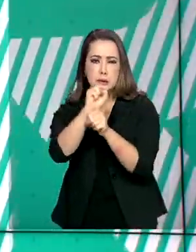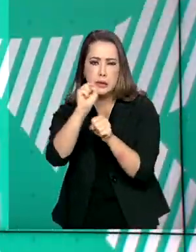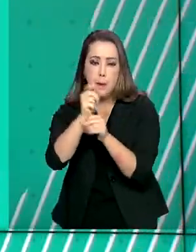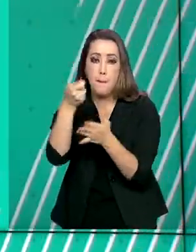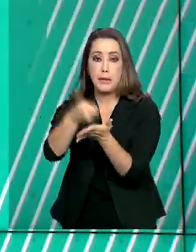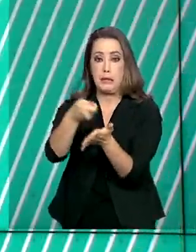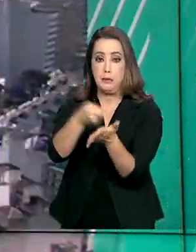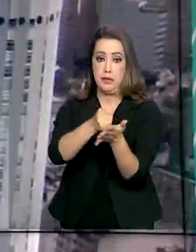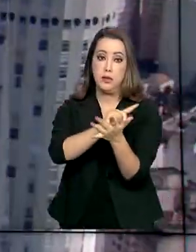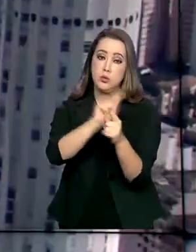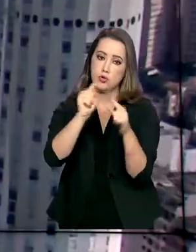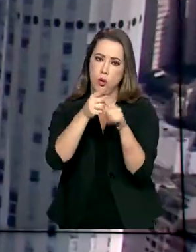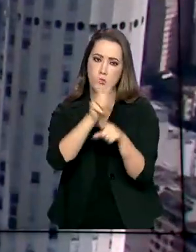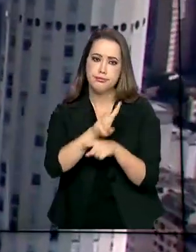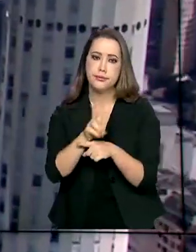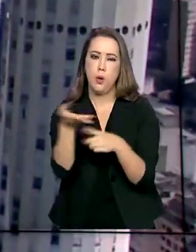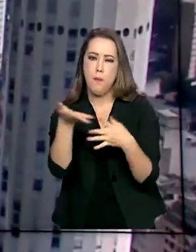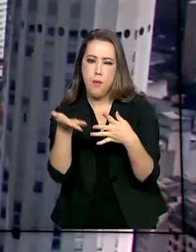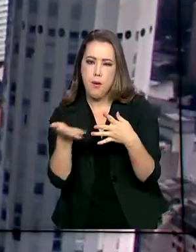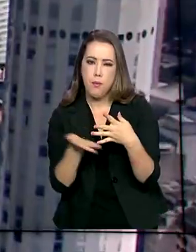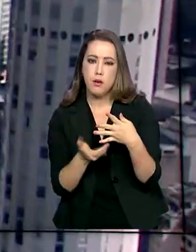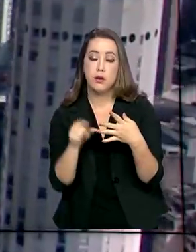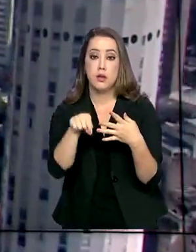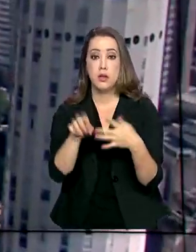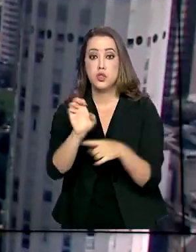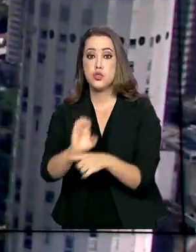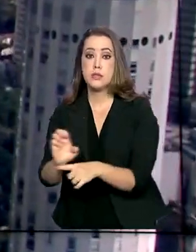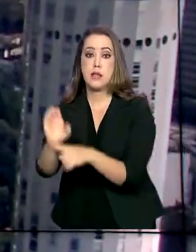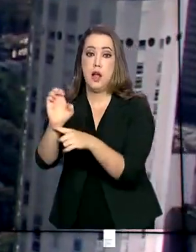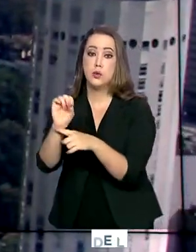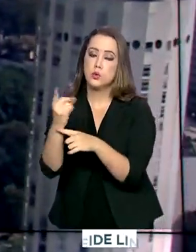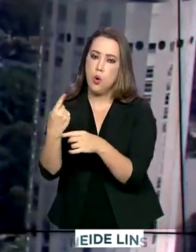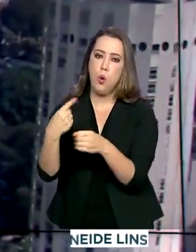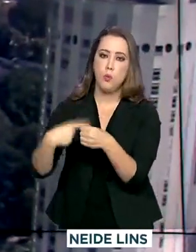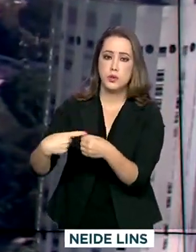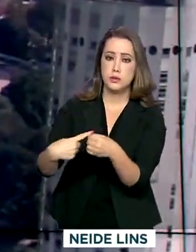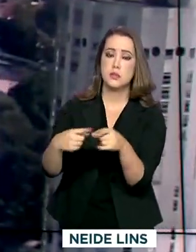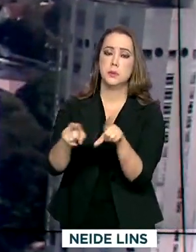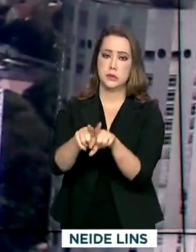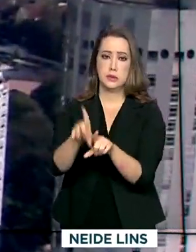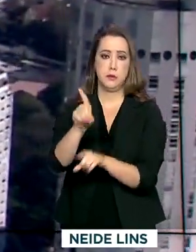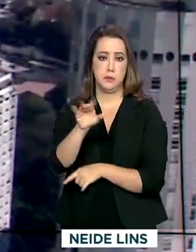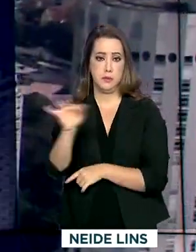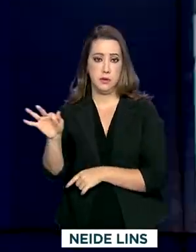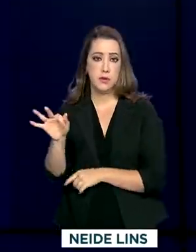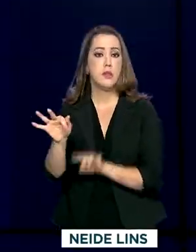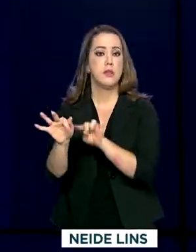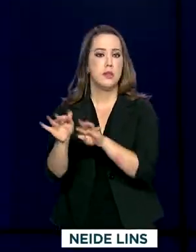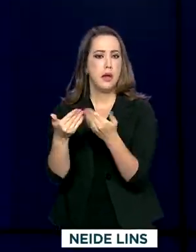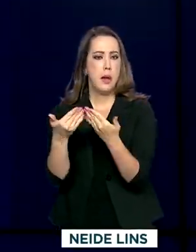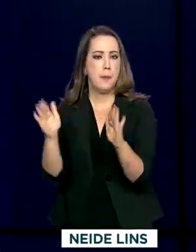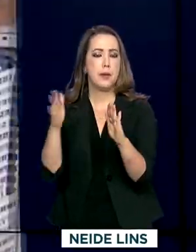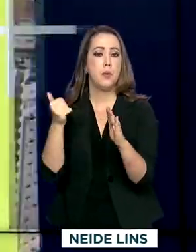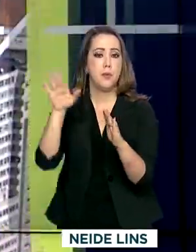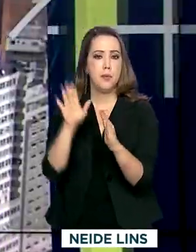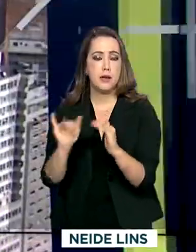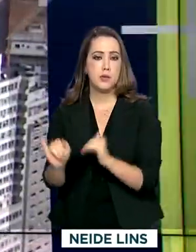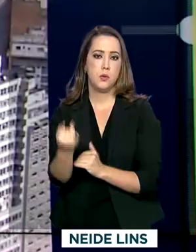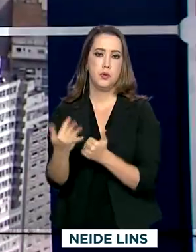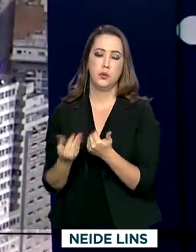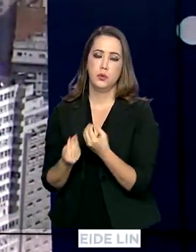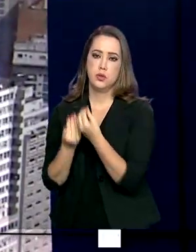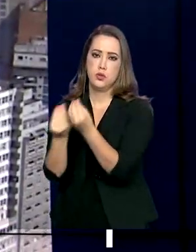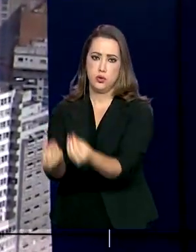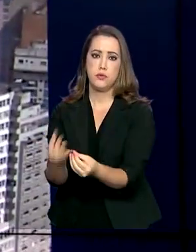pagamentos relativos a financiamentos tomados por estados, municípios e o Distrito Federal e também abriu mais linhas de crédito para